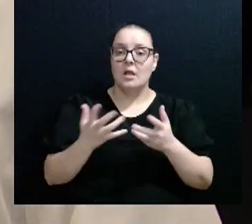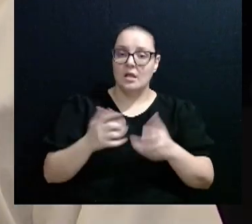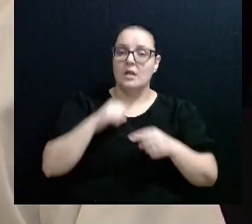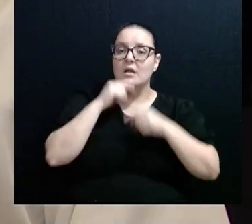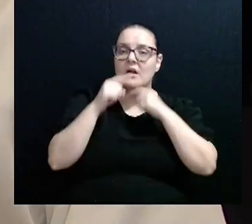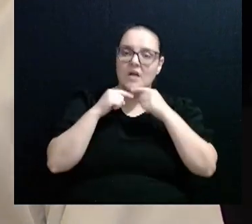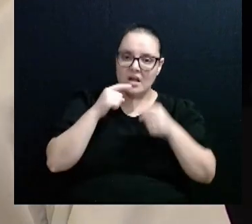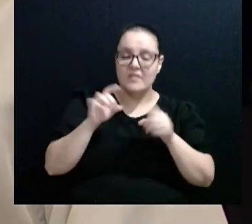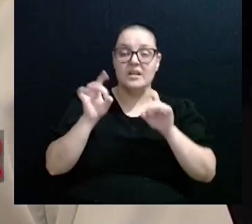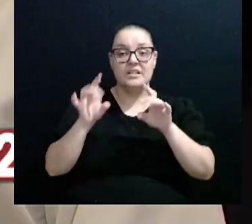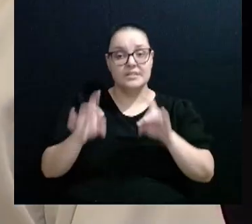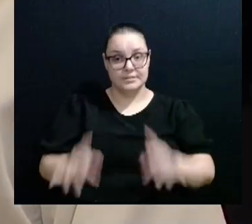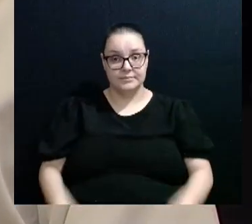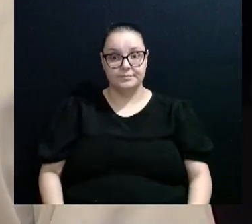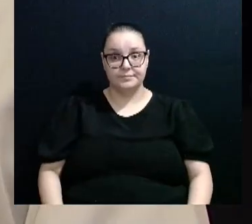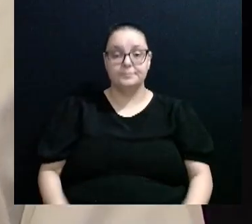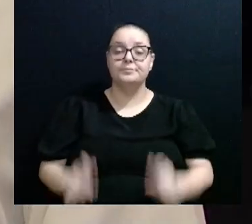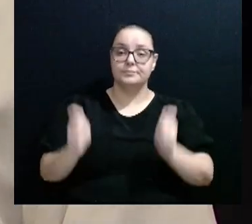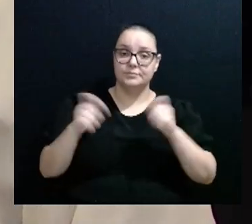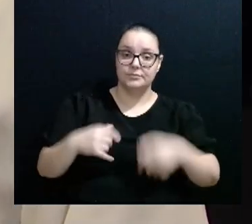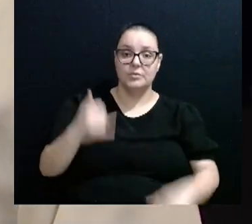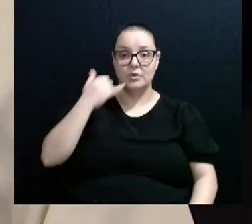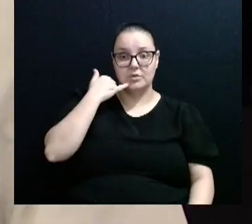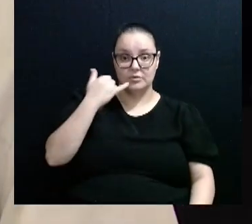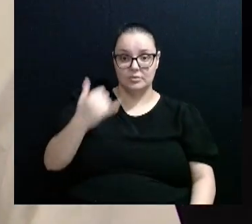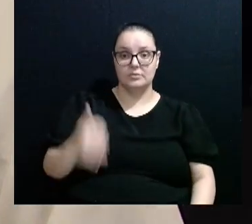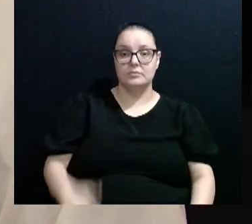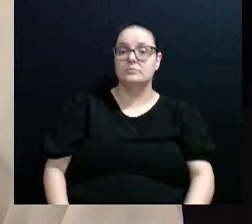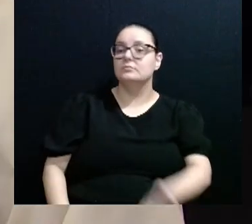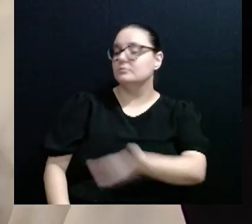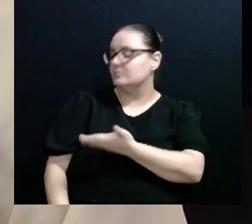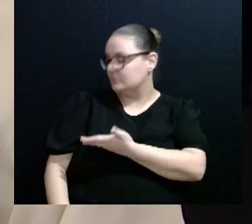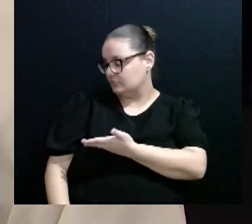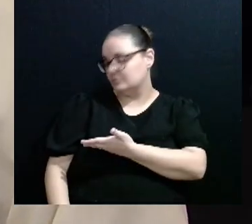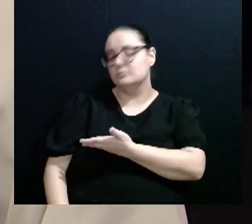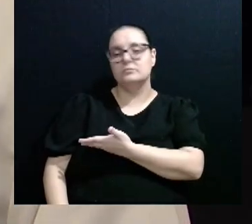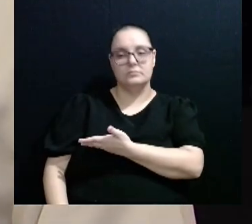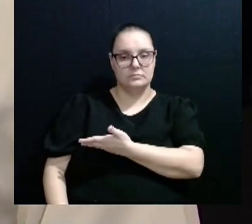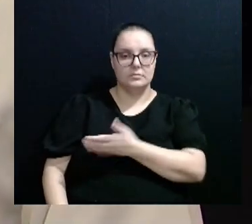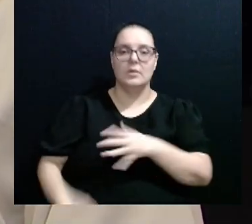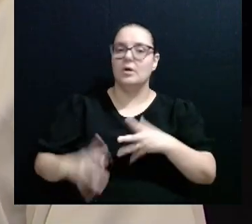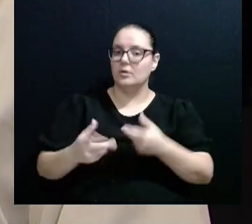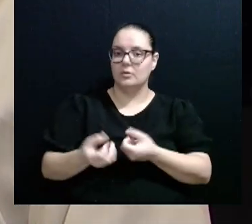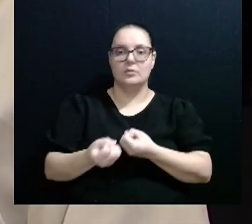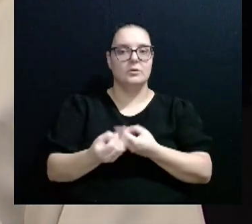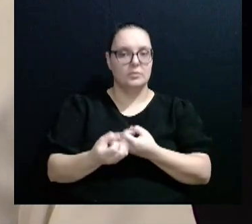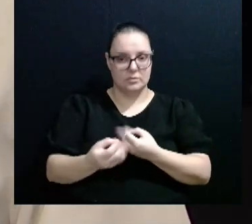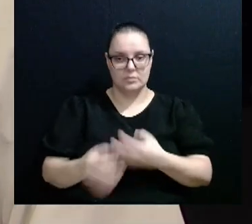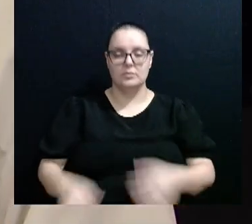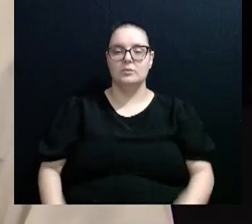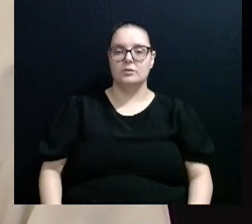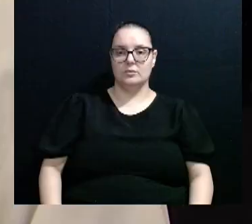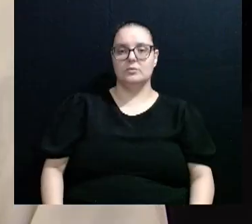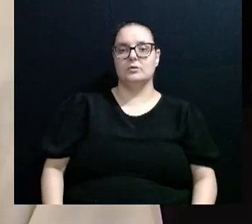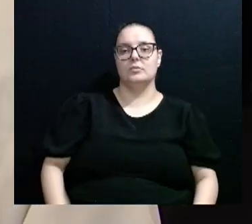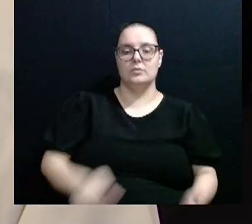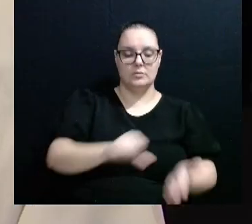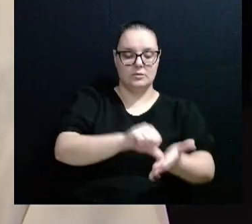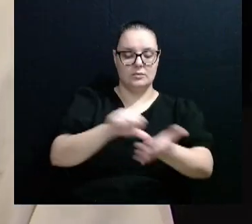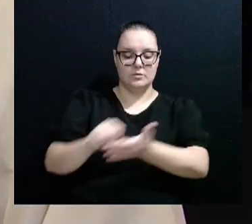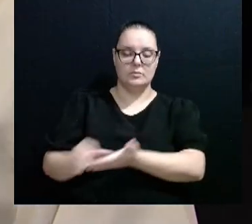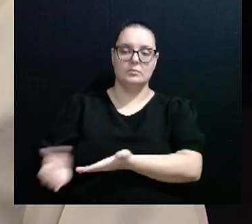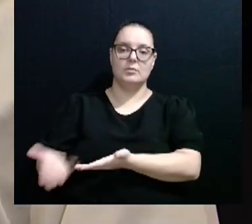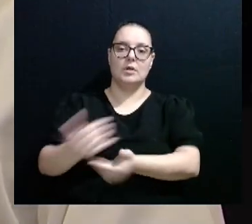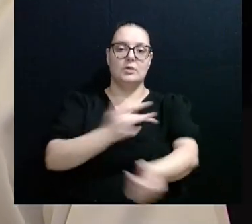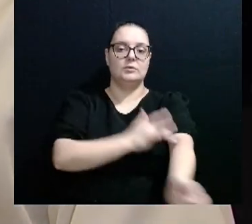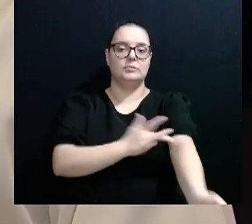específica, é possível ligar no nosso telefone, que está disponível no site, tem todas as informações dos postos de coleta, e ele vai falar com um